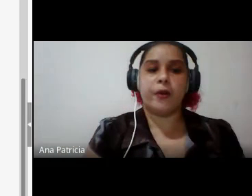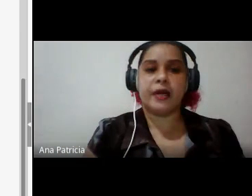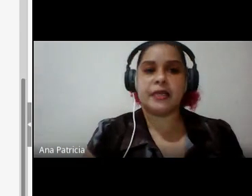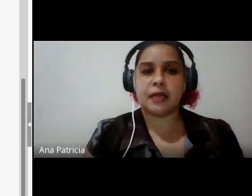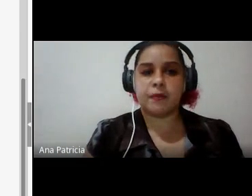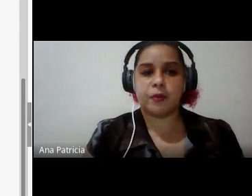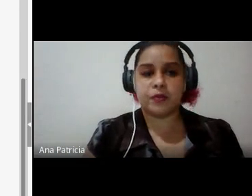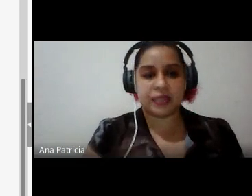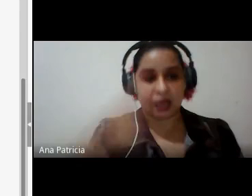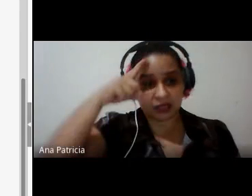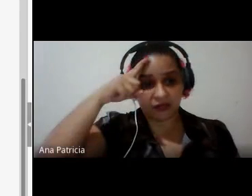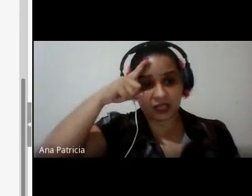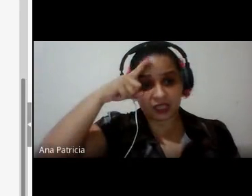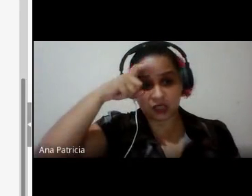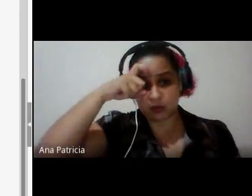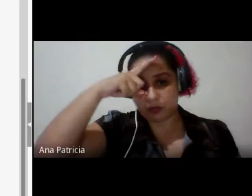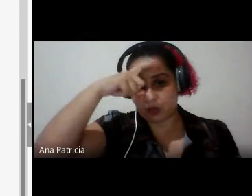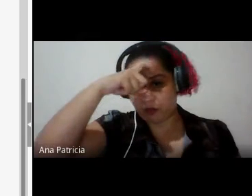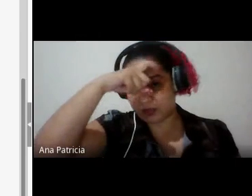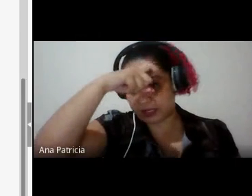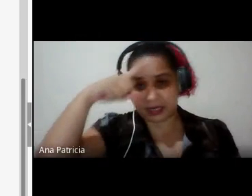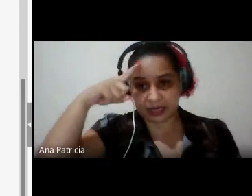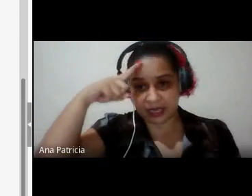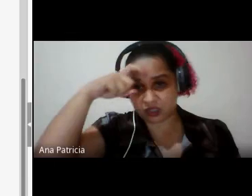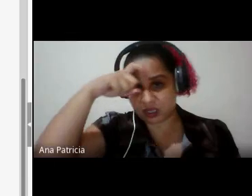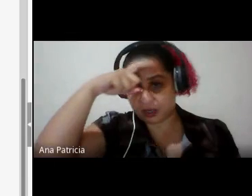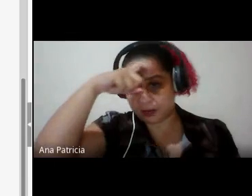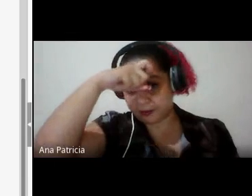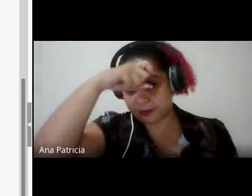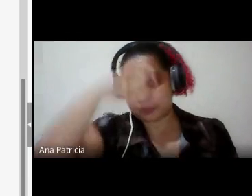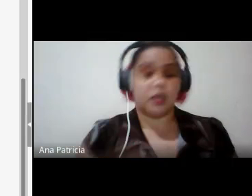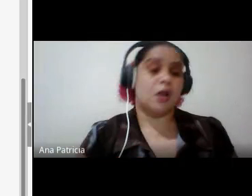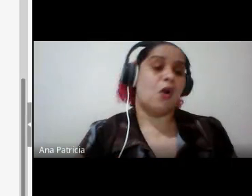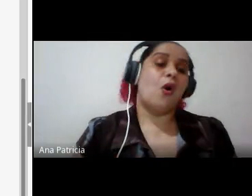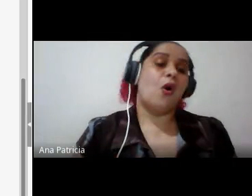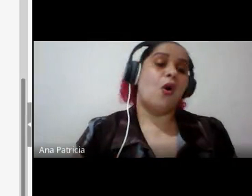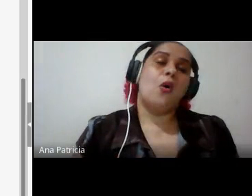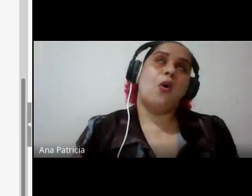Como, por exemplo, o sinal de difícil, que eu faço aqui na testa.